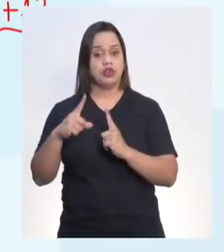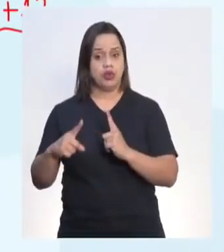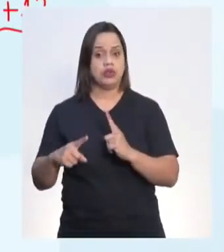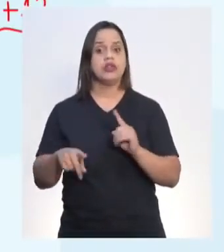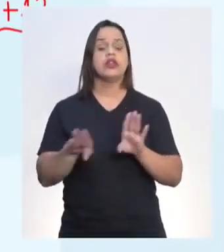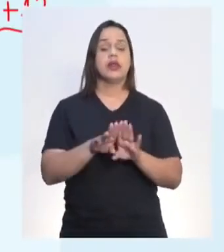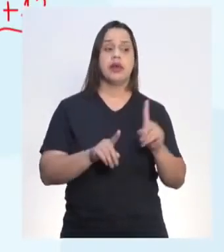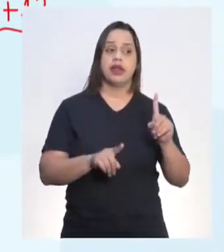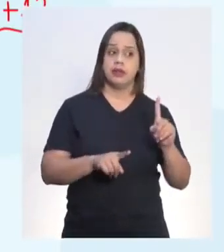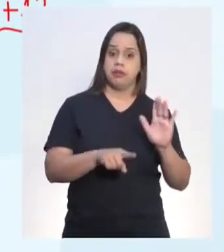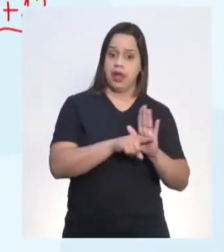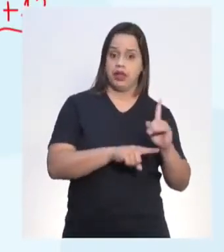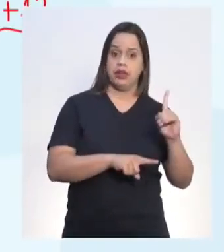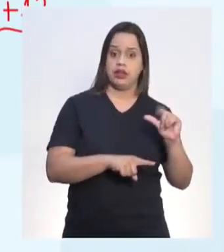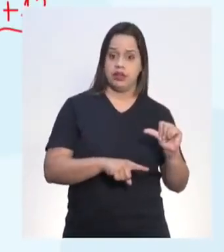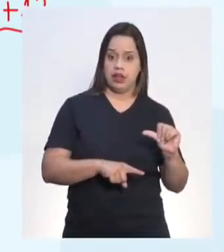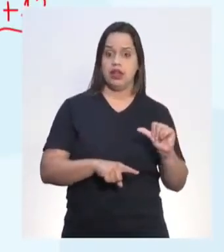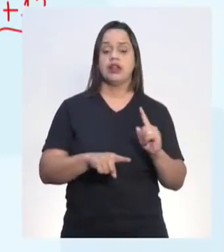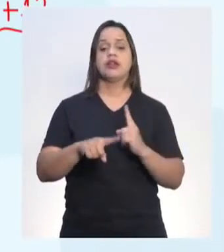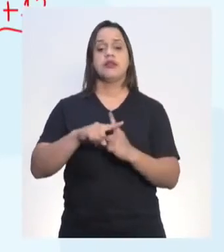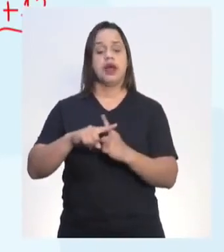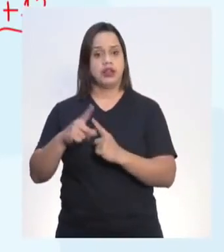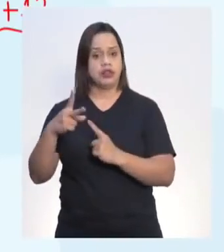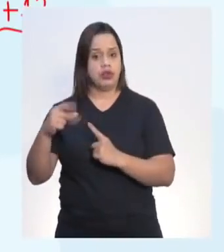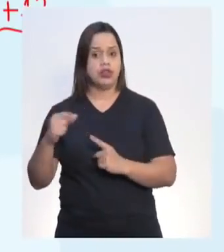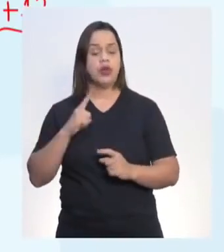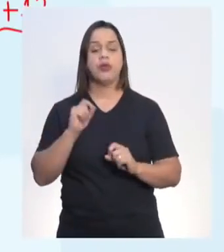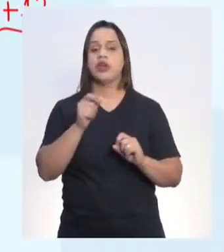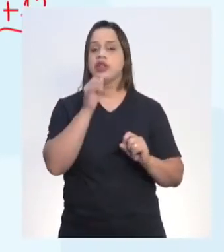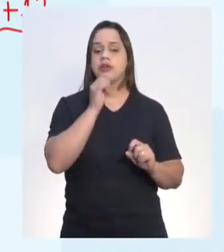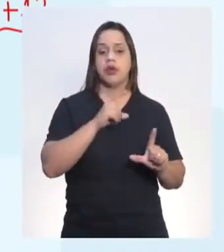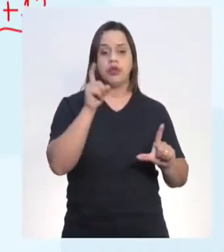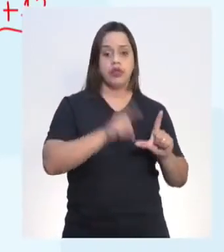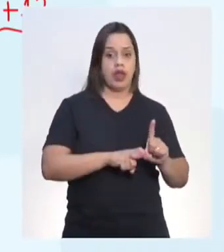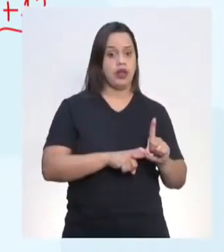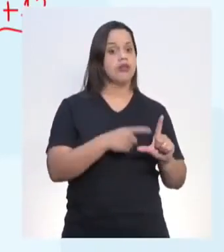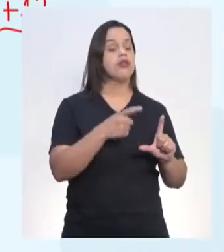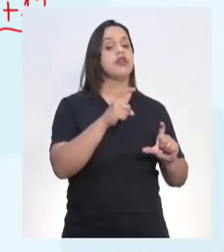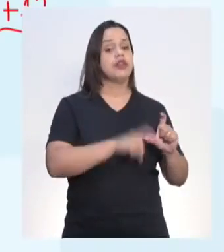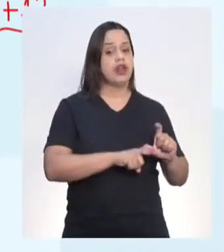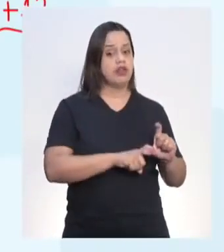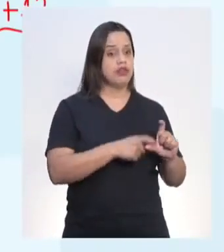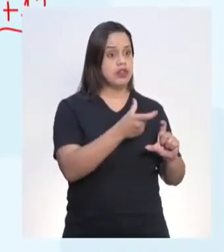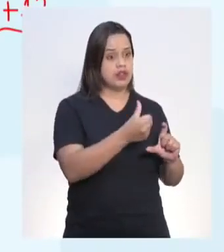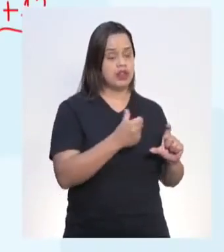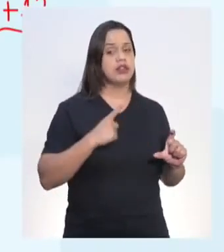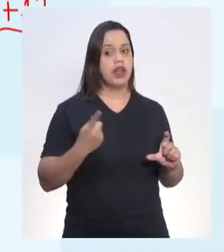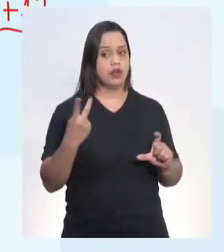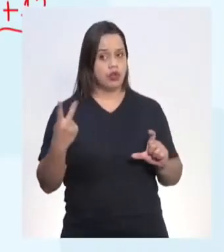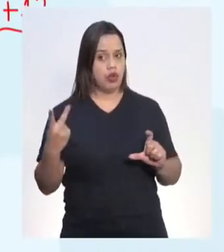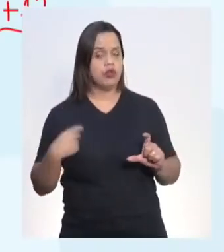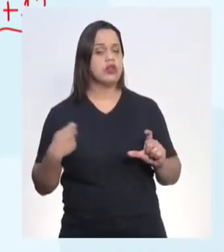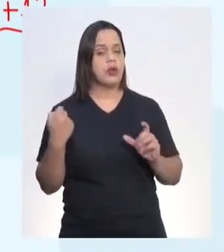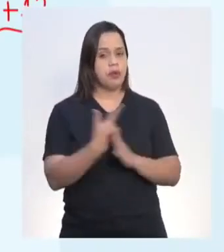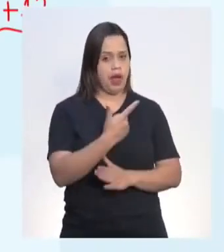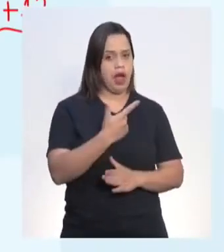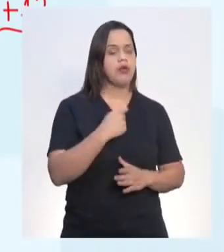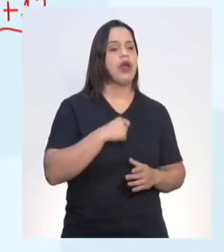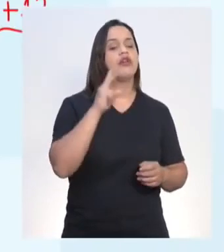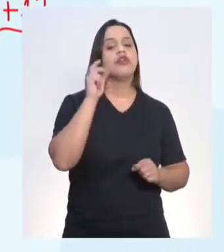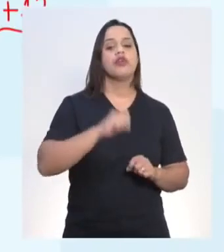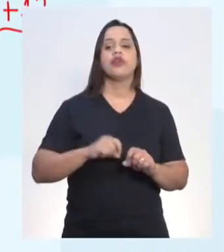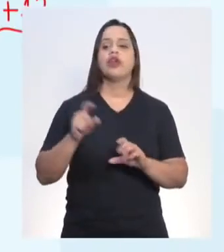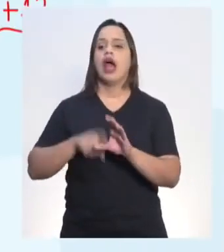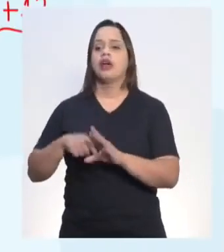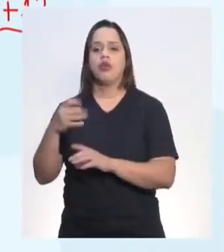raciocínio. Devo 16, tenho 12, eu consigo diminuir a minha dívida, pago uma parte e fico devendo 4 e devendo 4.